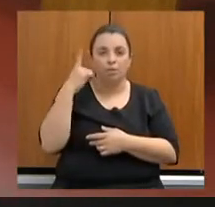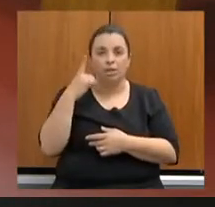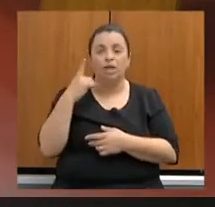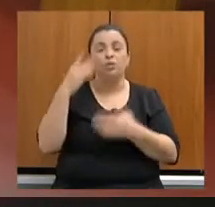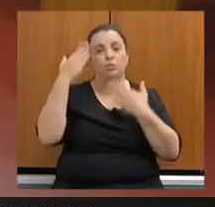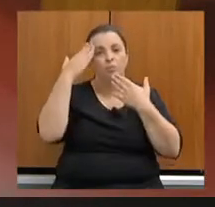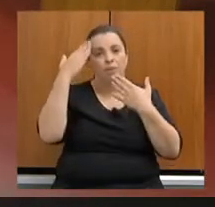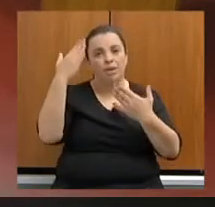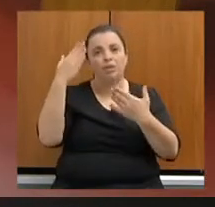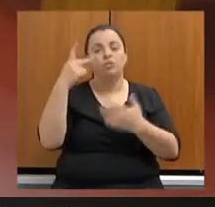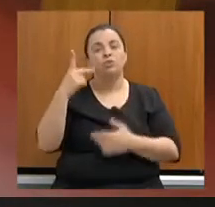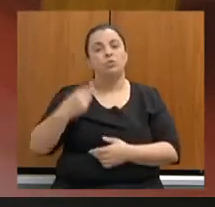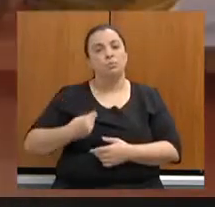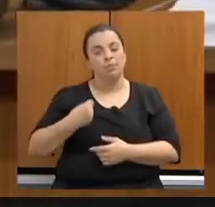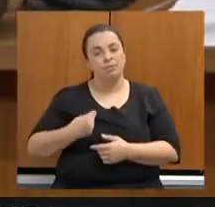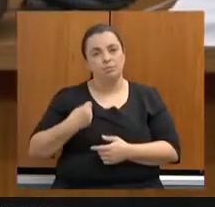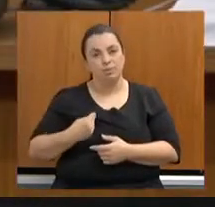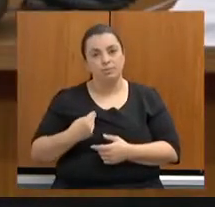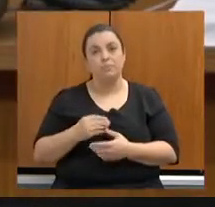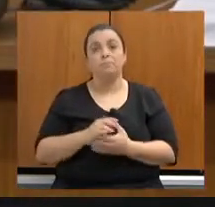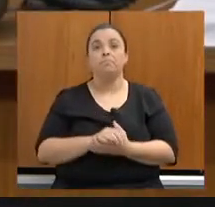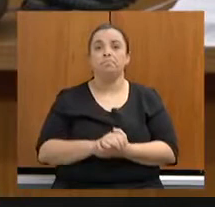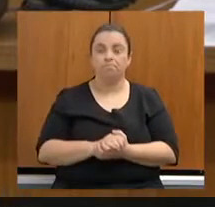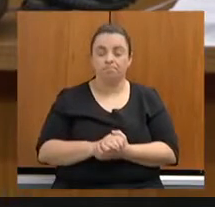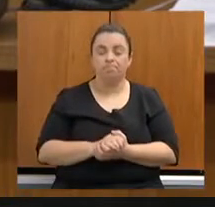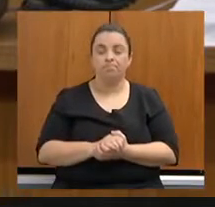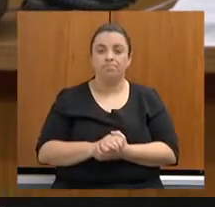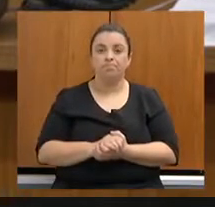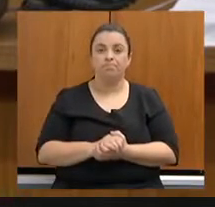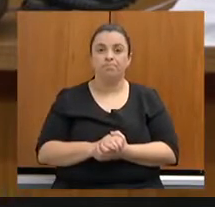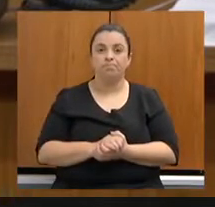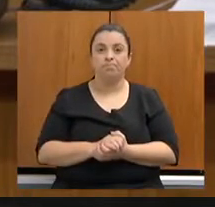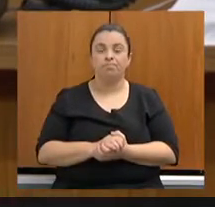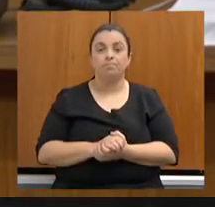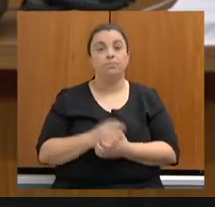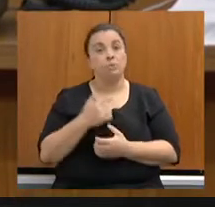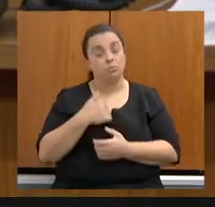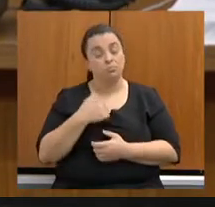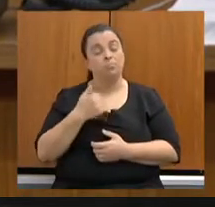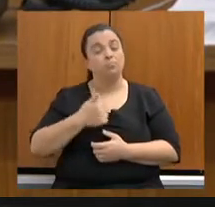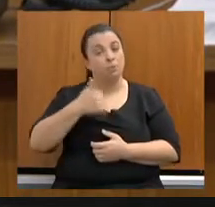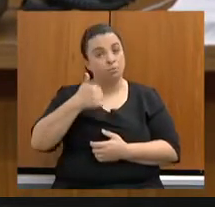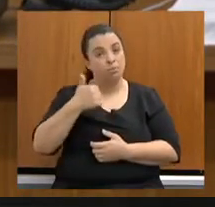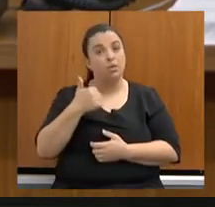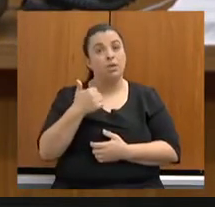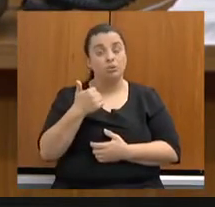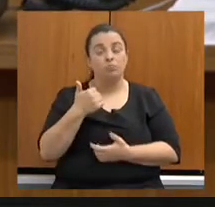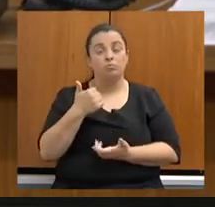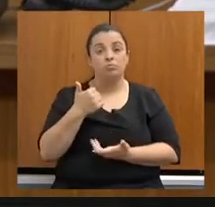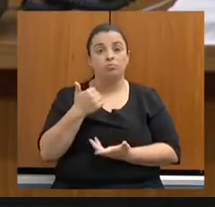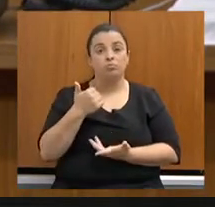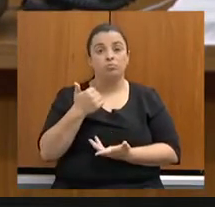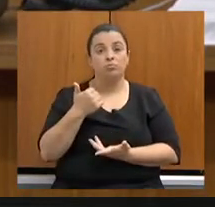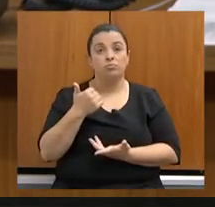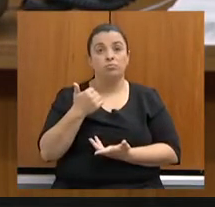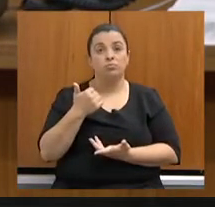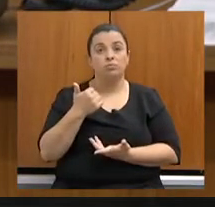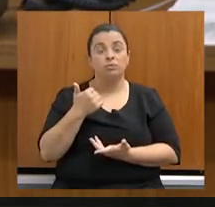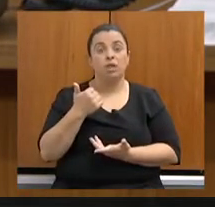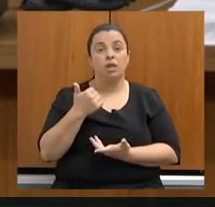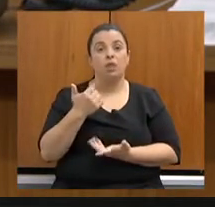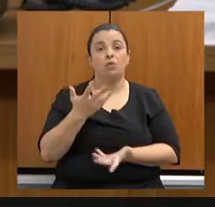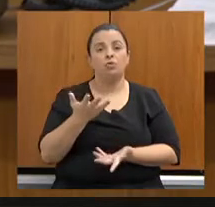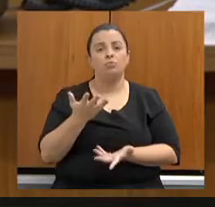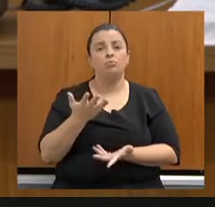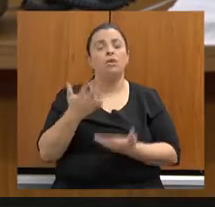obrigado pela sua participação aqui bem eu primeiramente quero aqui externar meu